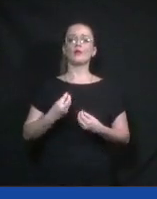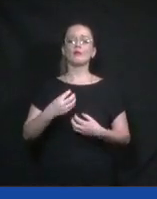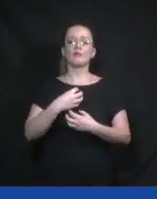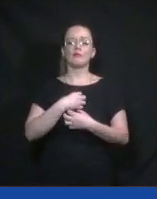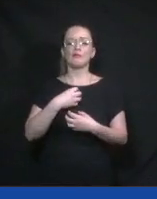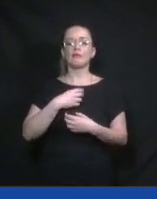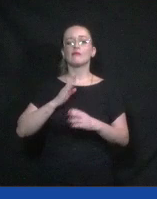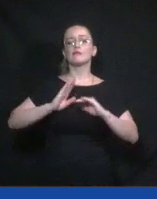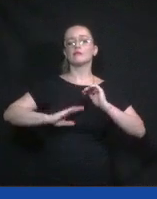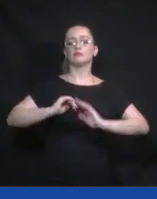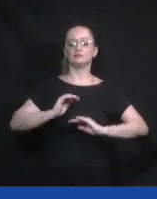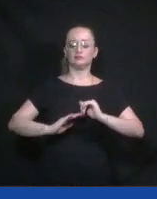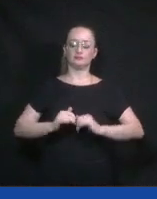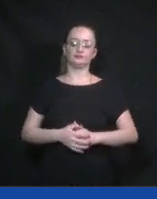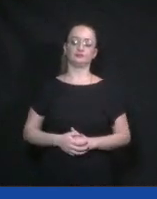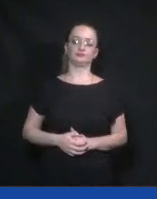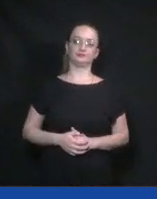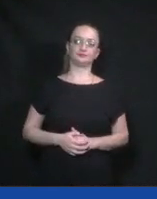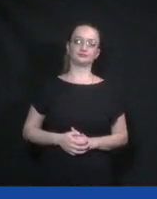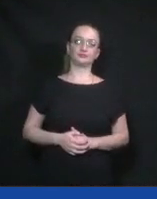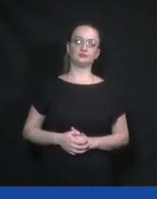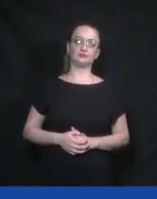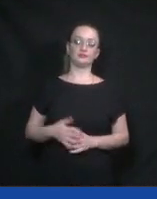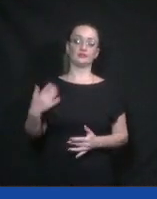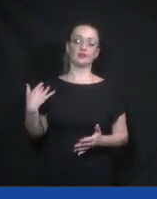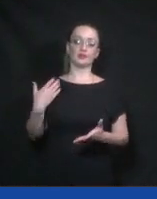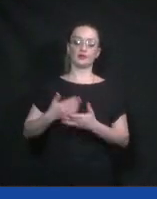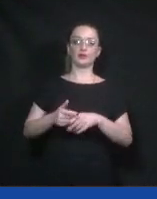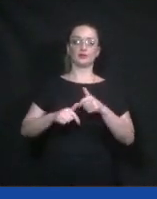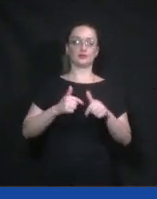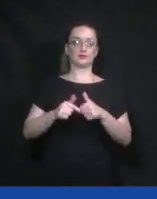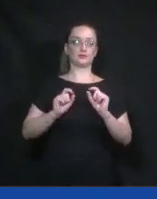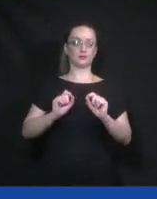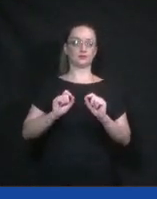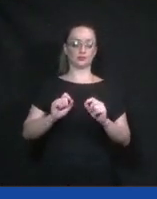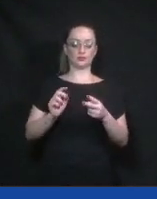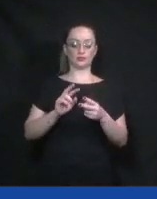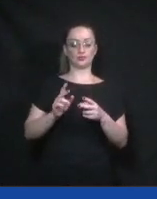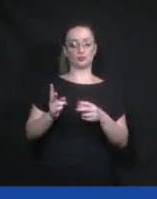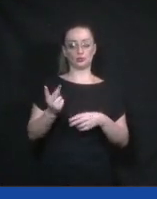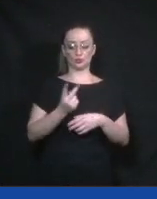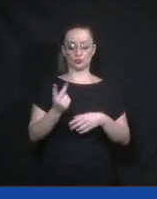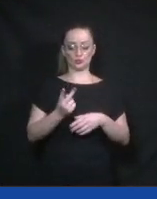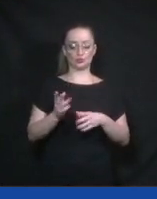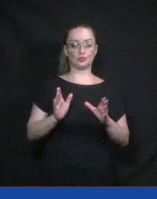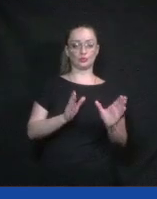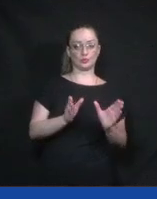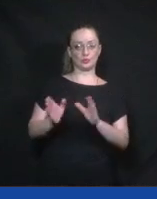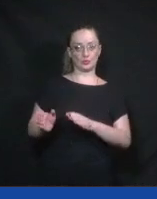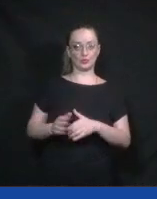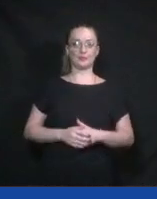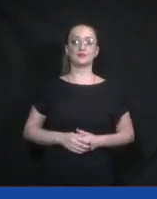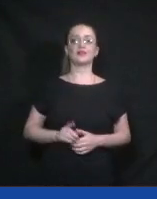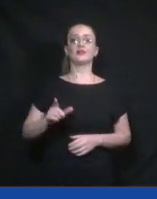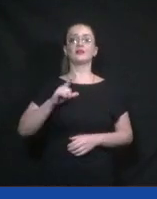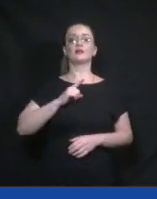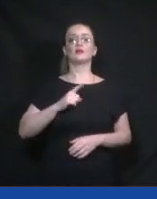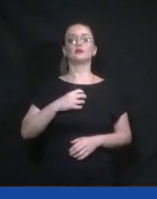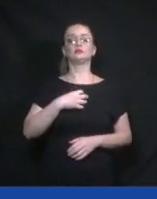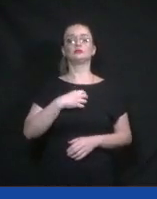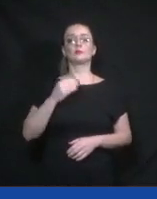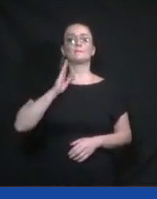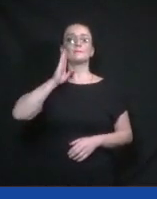atuação é historicamente nós trabalhamos com esses dois públicos E isso tem uma característica